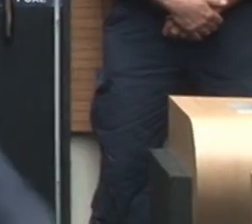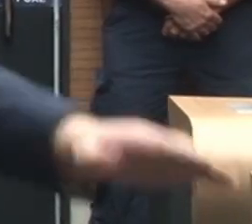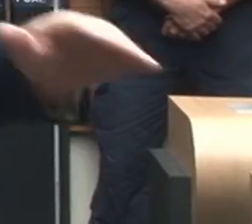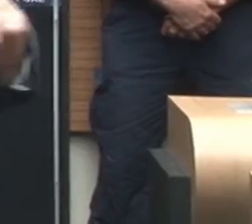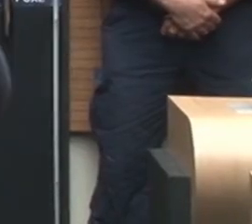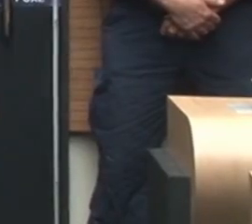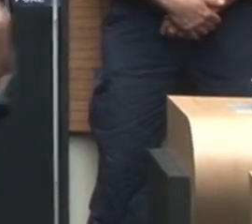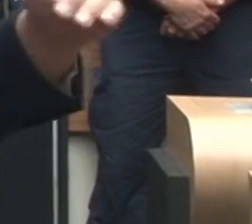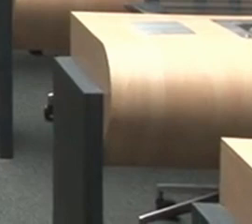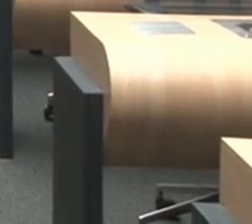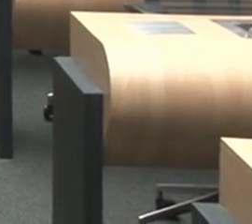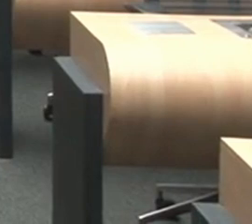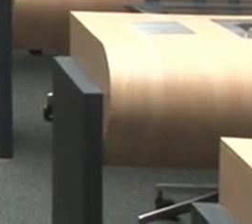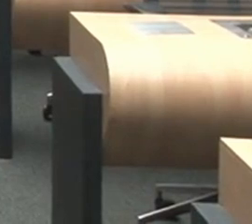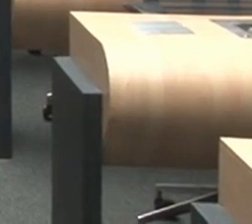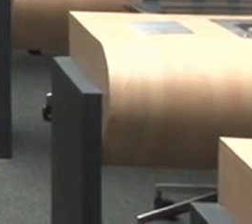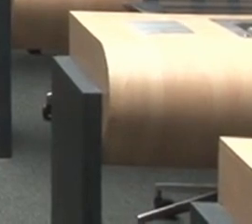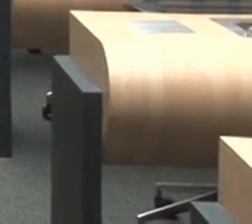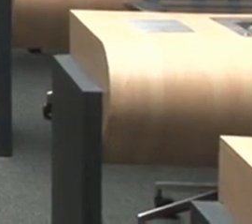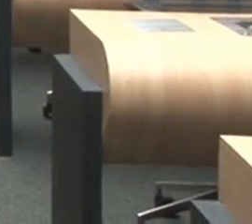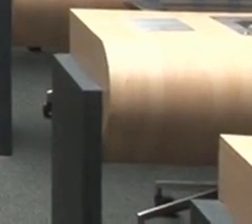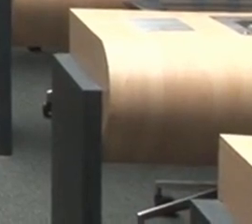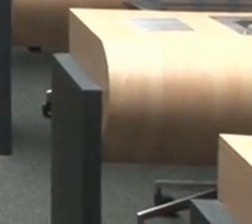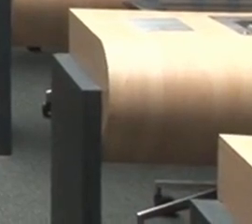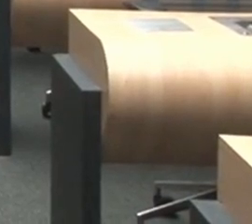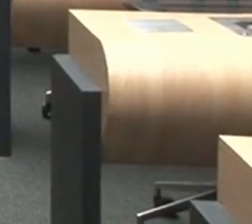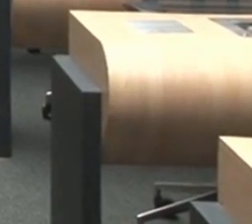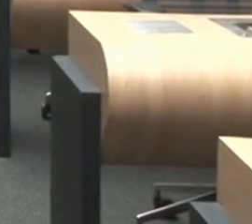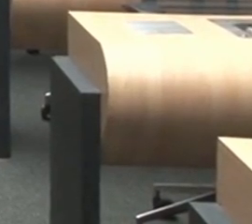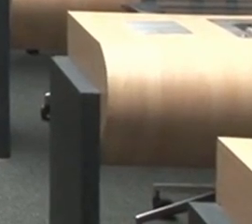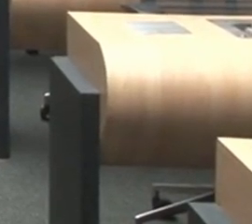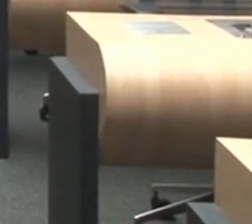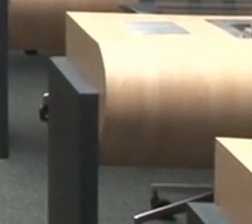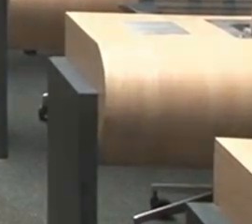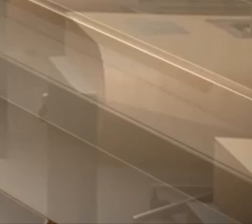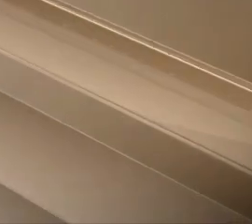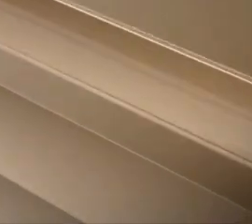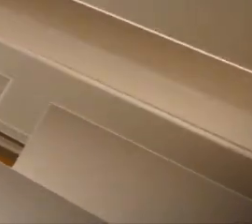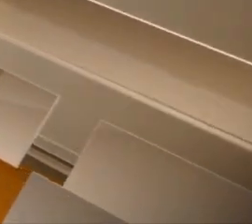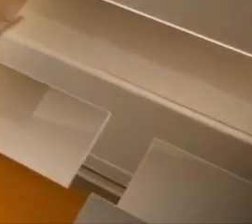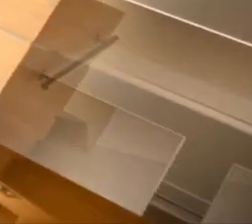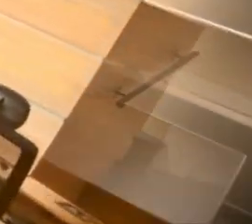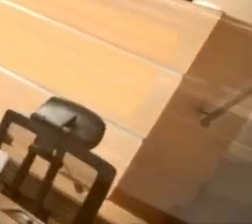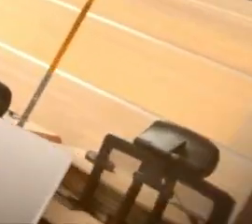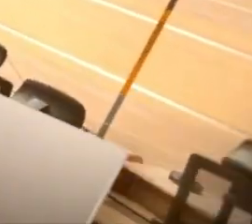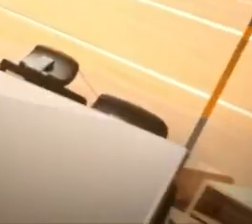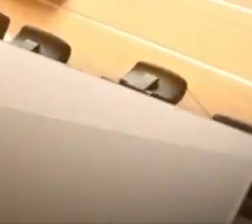ponderações sobre o discurso, divergindo da opinião da vereadora Aline Mariano.